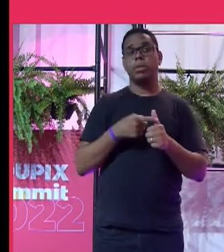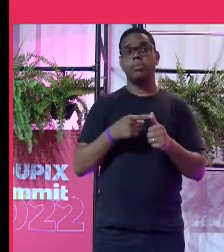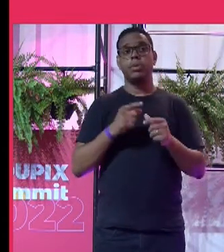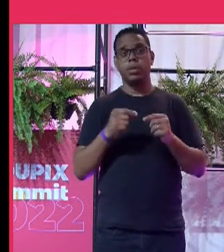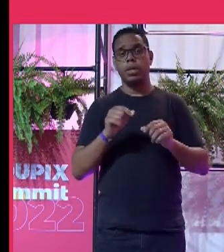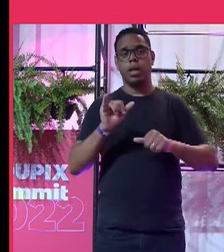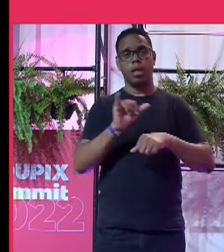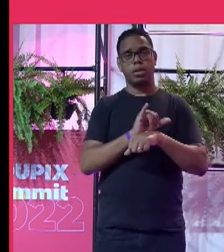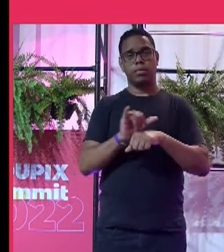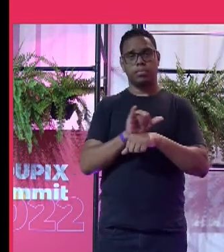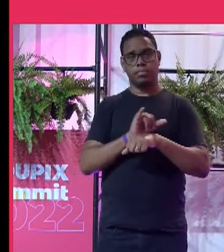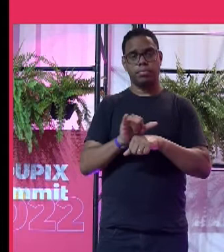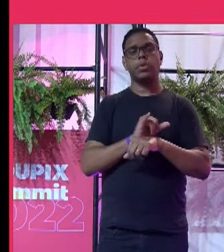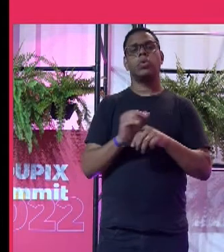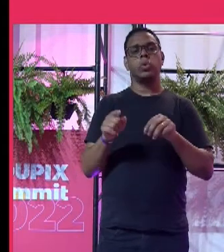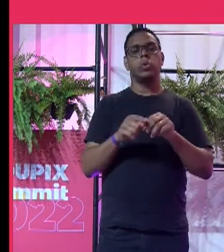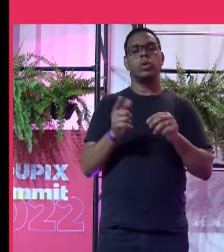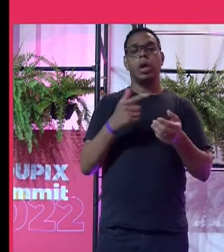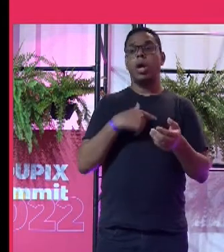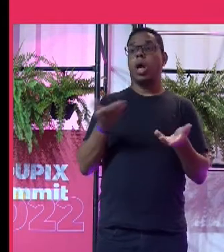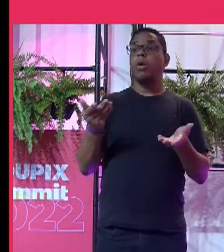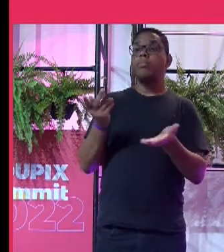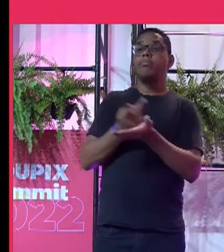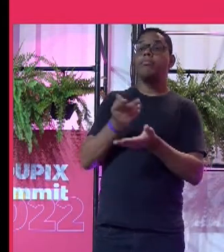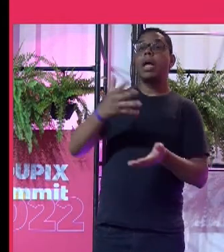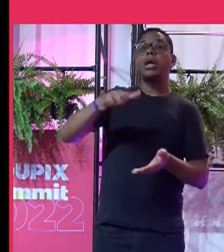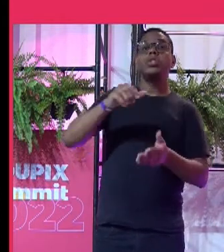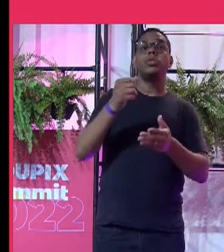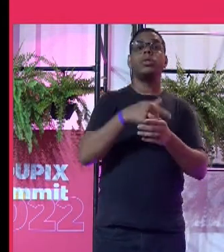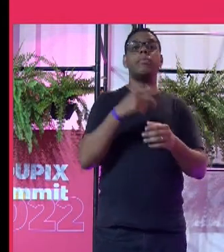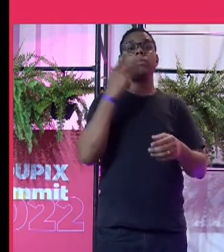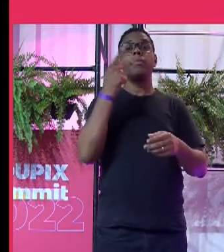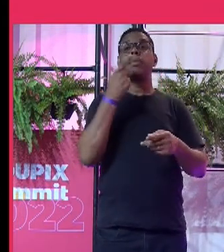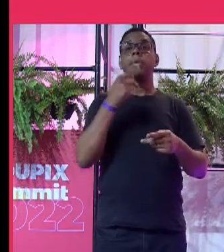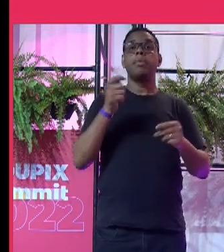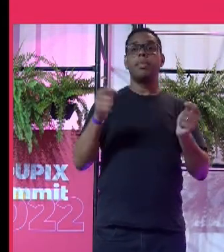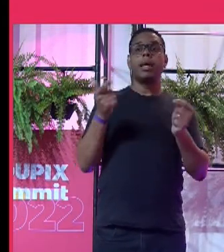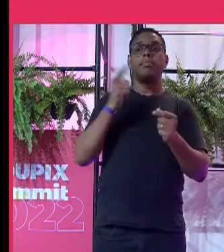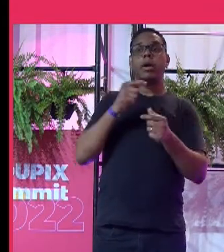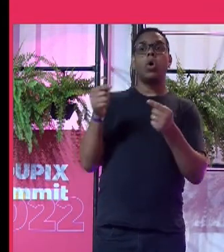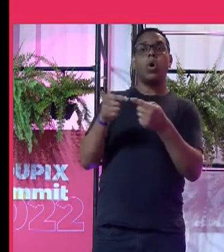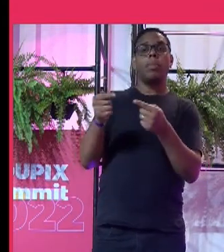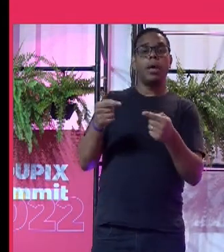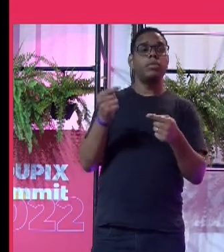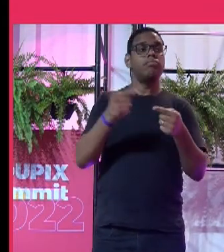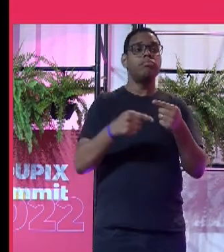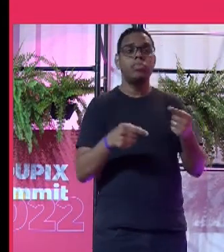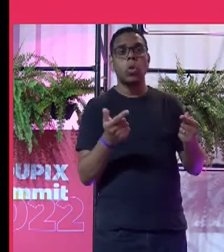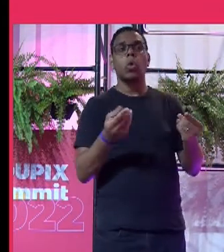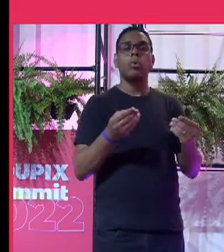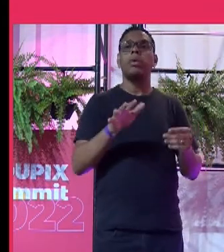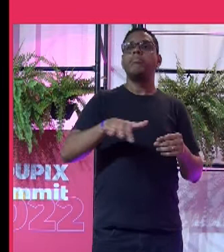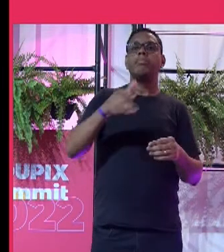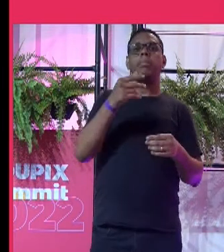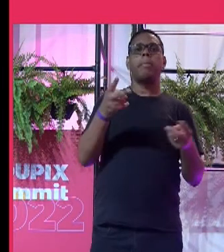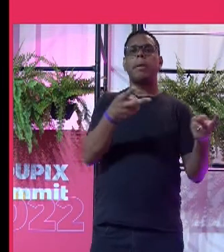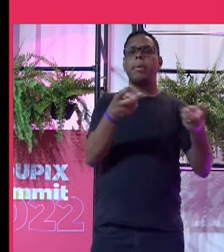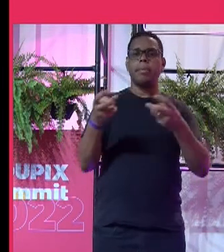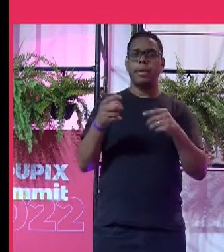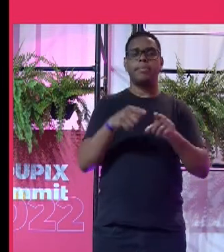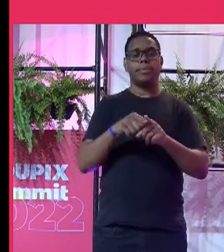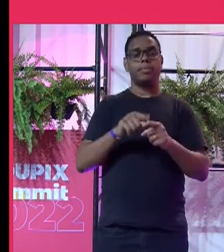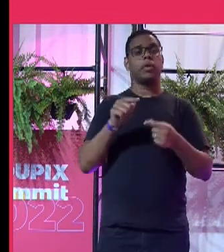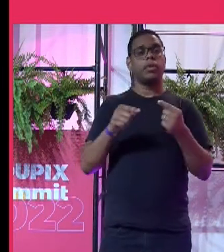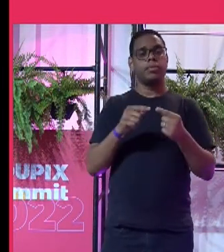a estratégia de tendência, então, o que está performando, o que não está performando. Mais cedo teve o painel da